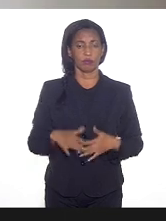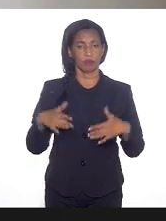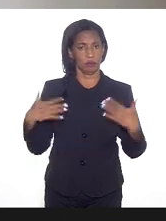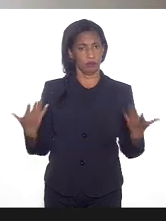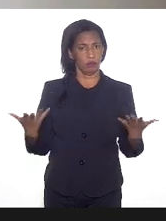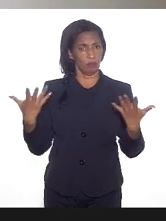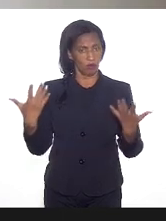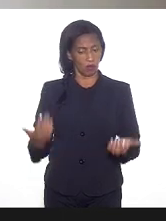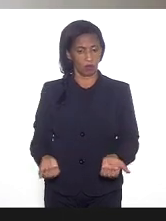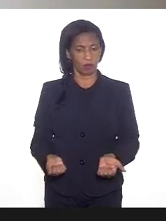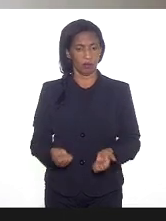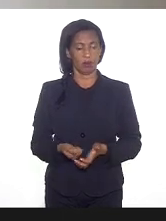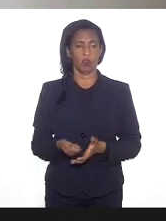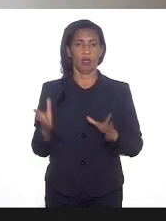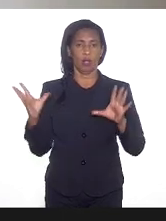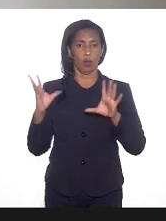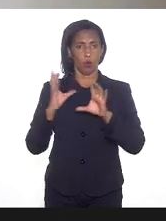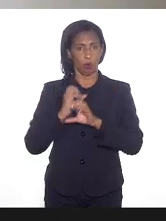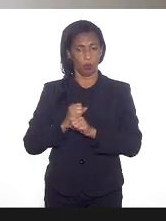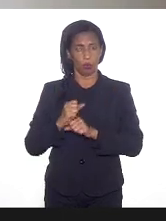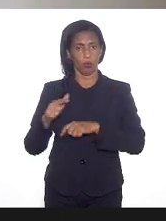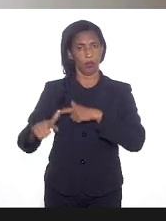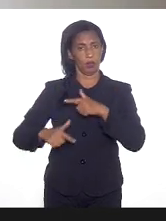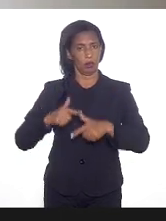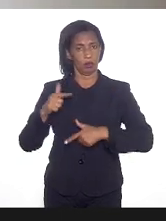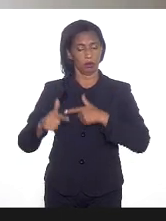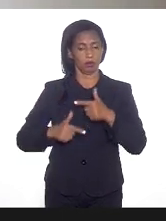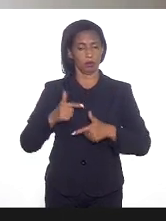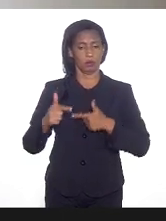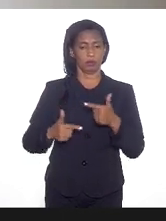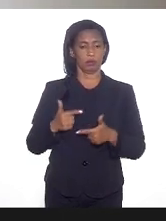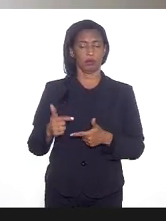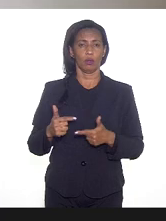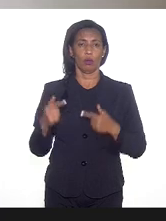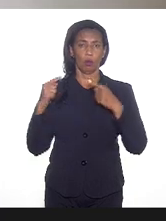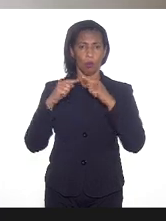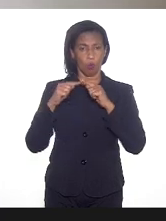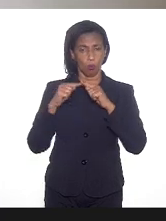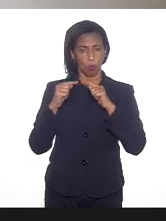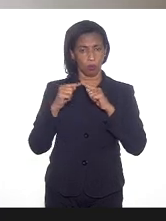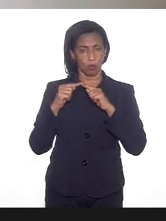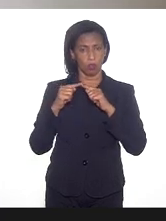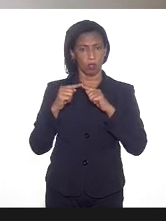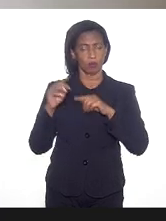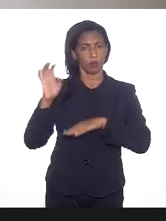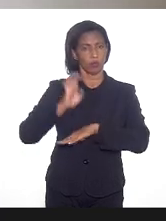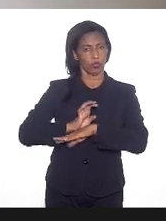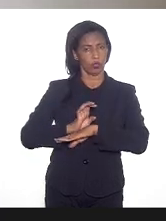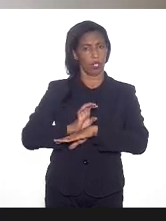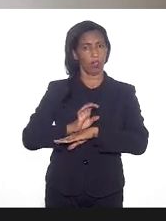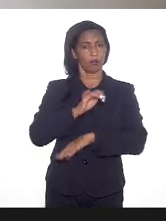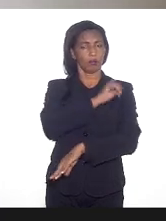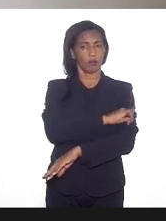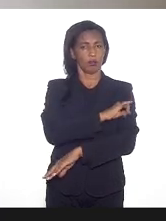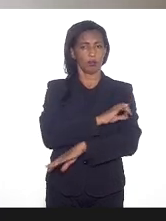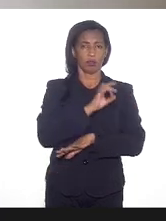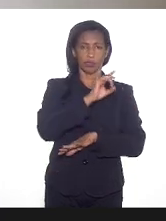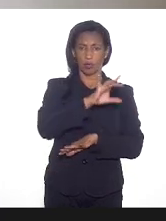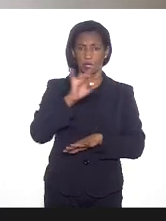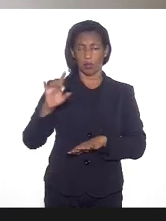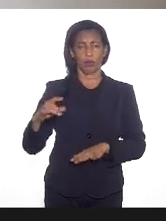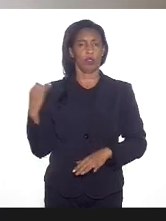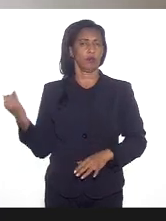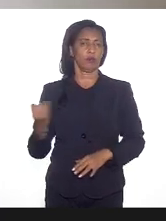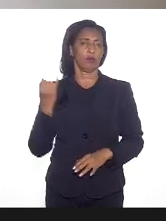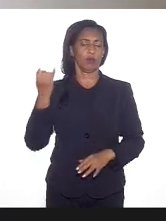vamos, né, concluir esse trabalho tão importante para o Estado do Rio de Janeiro, esse trabalho que cada um e cada uma aqui foram tão